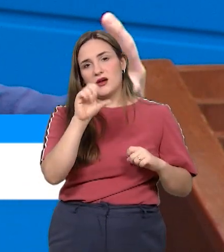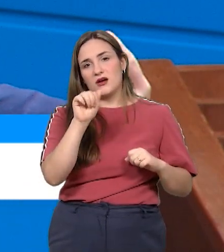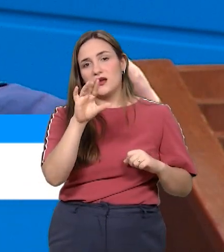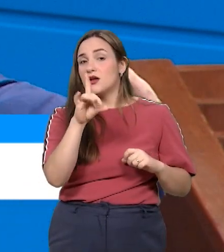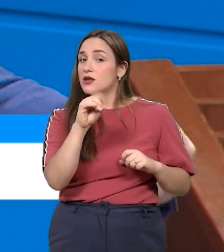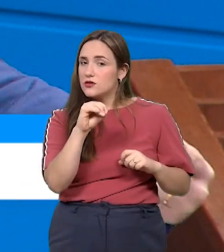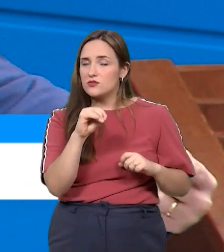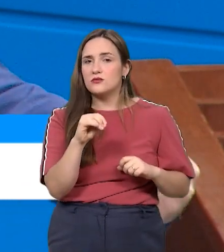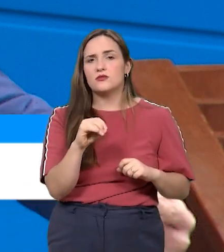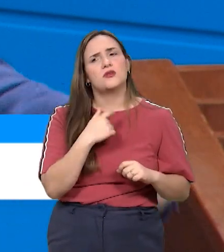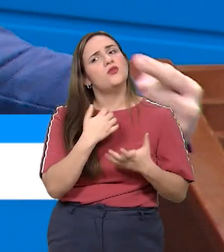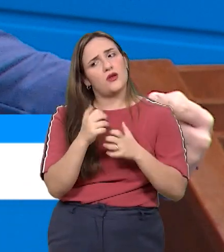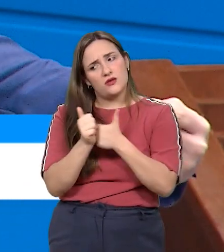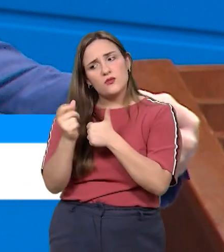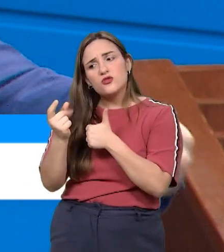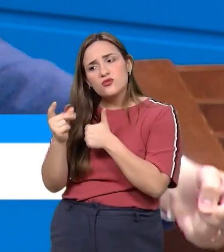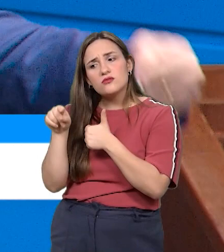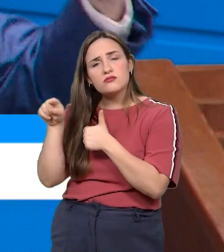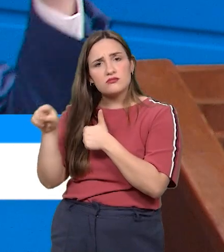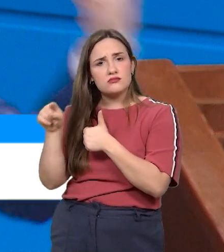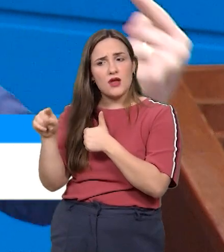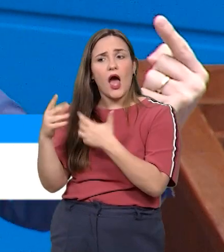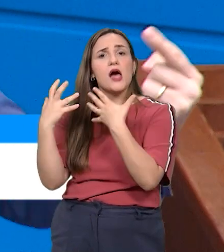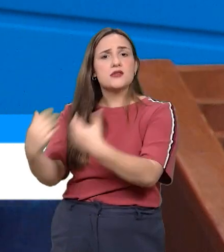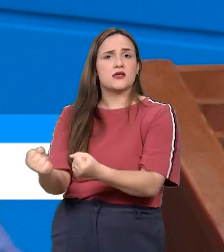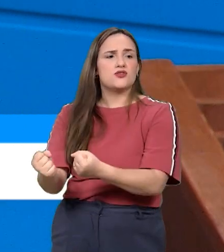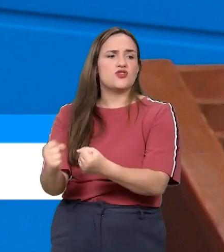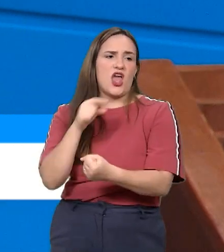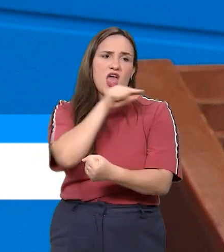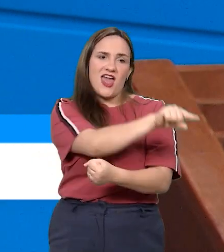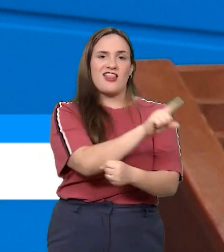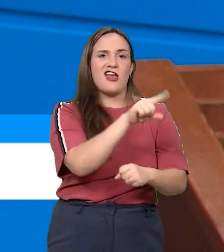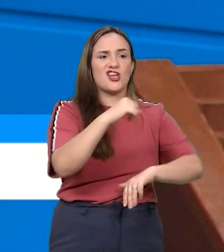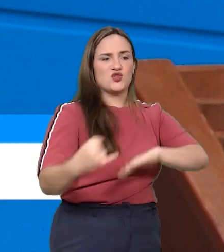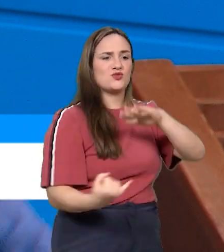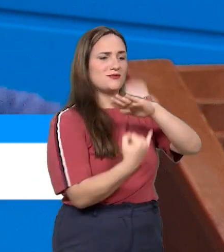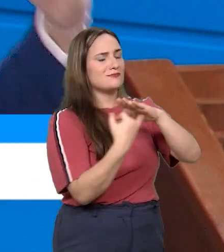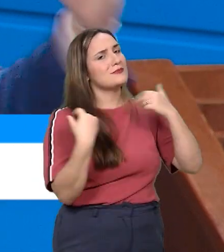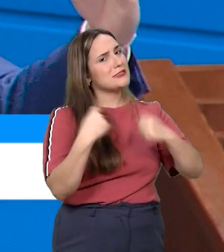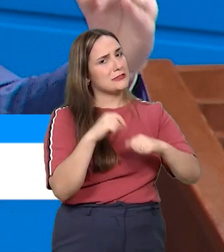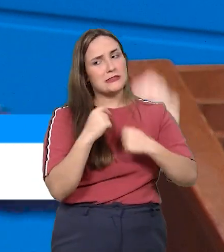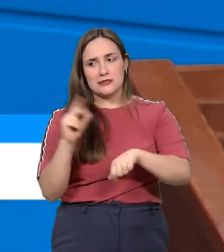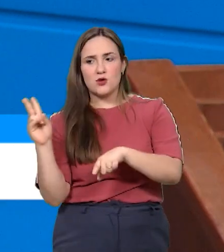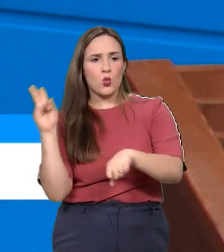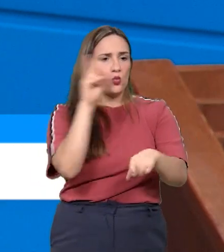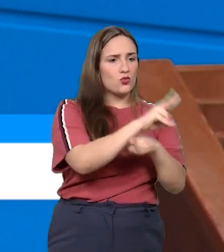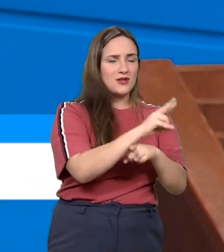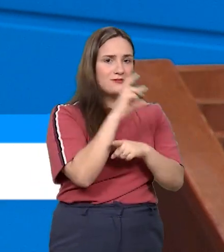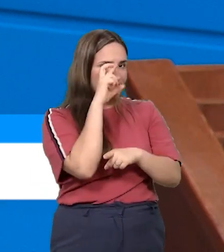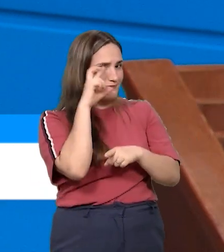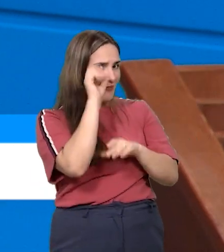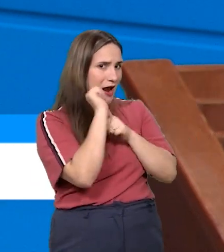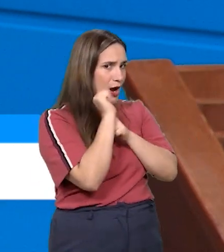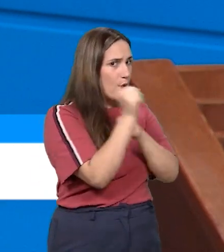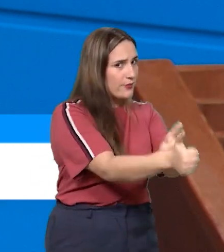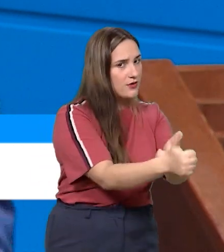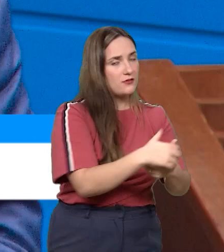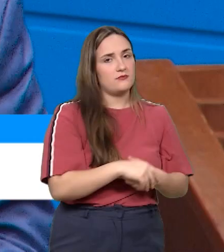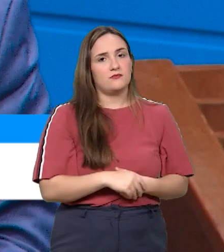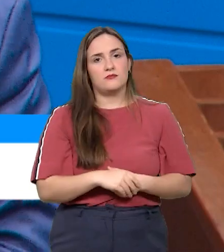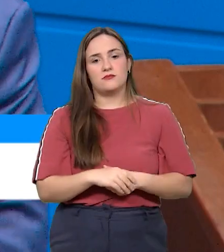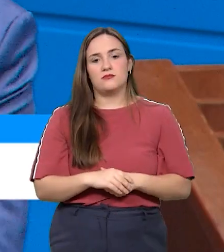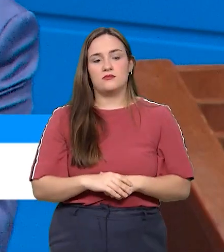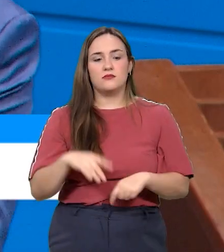para que o Tribunal de Contas reconheça a CACEMES como jurisdicionado. Porque nós